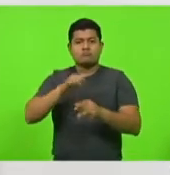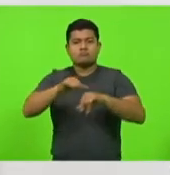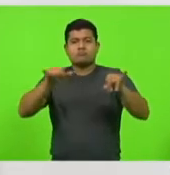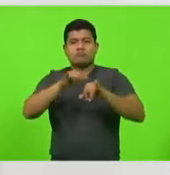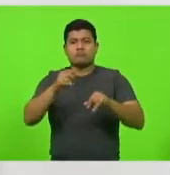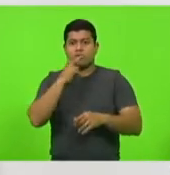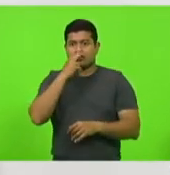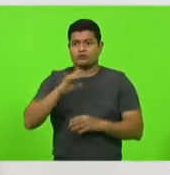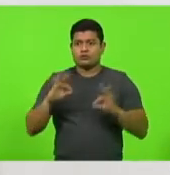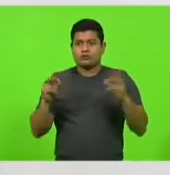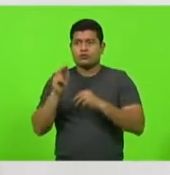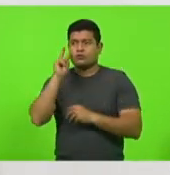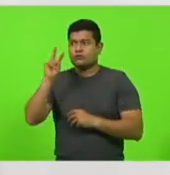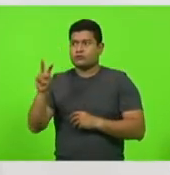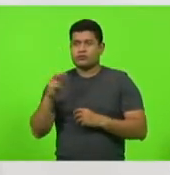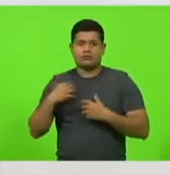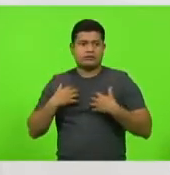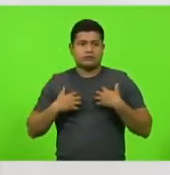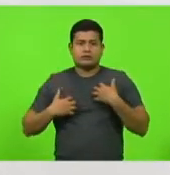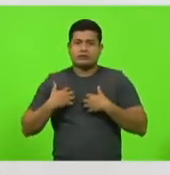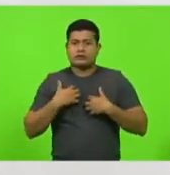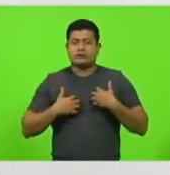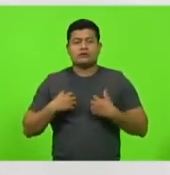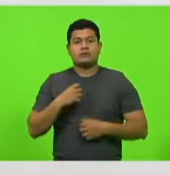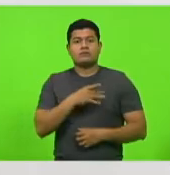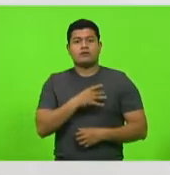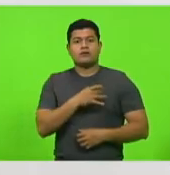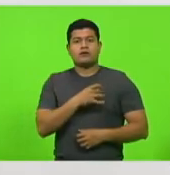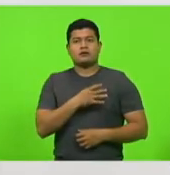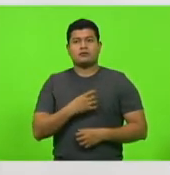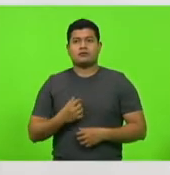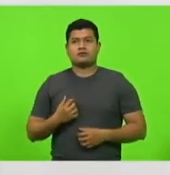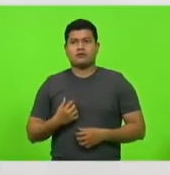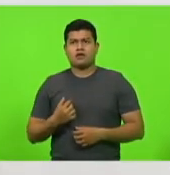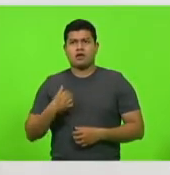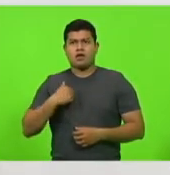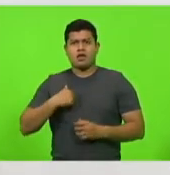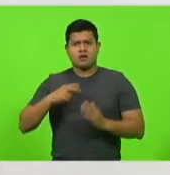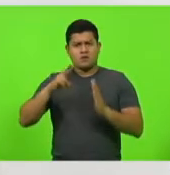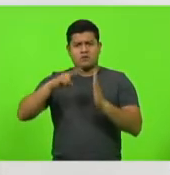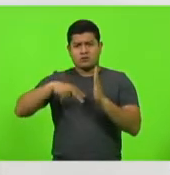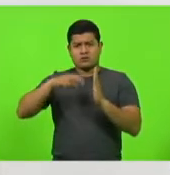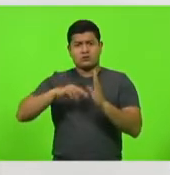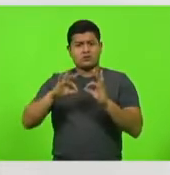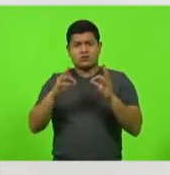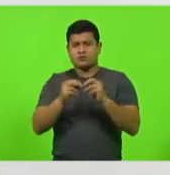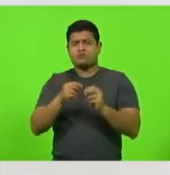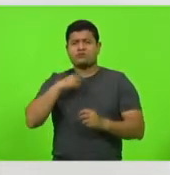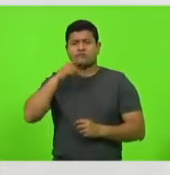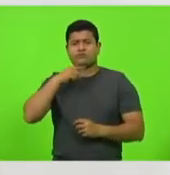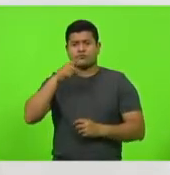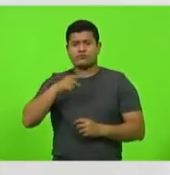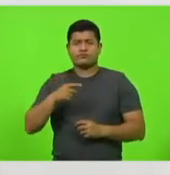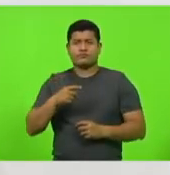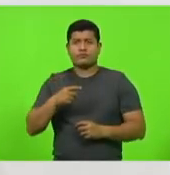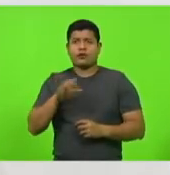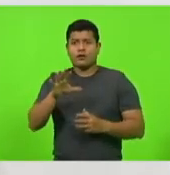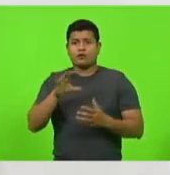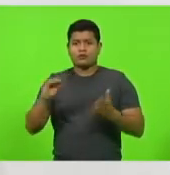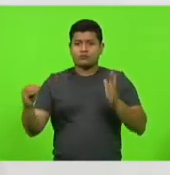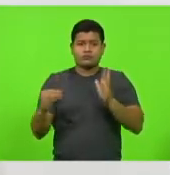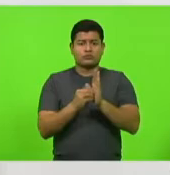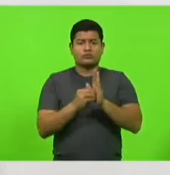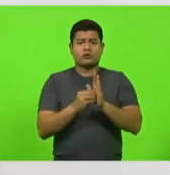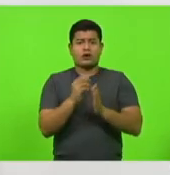todos se cagando diante de Alexandre de Moraes. Eu quero aqui, não tenho tempo para ler tudo, mas quero que fique consignado em ata toda